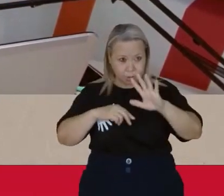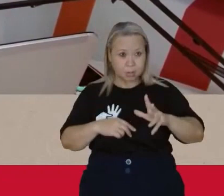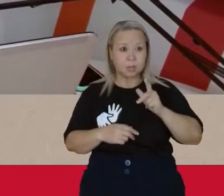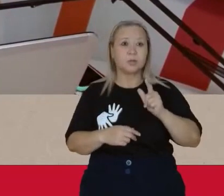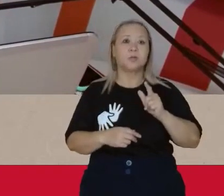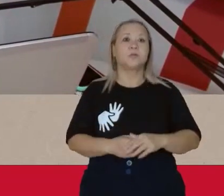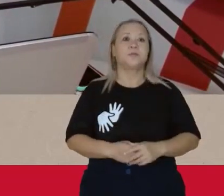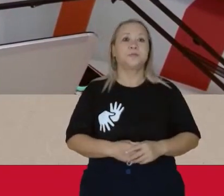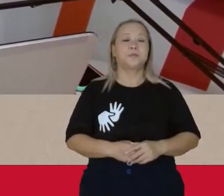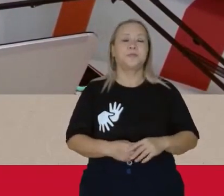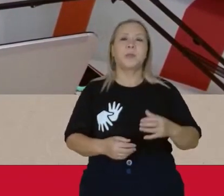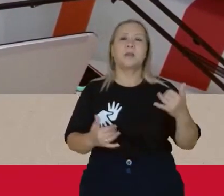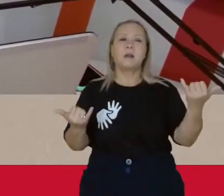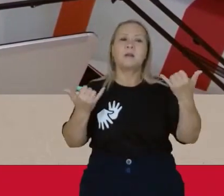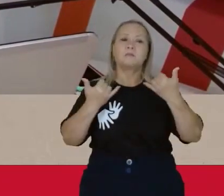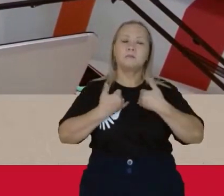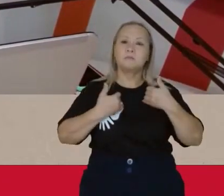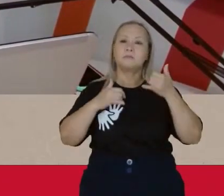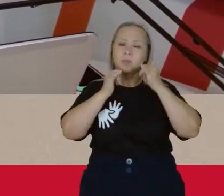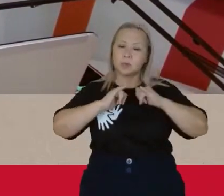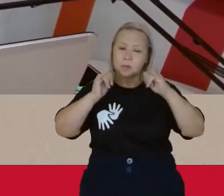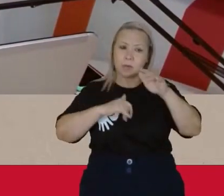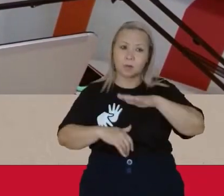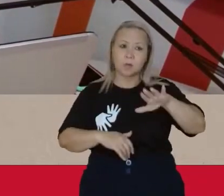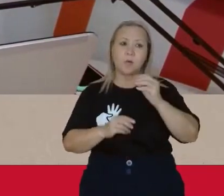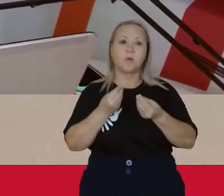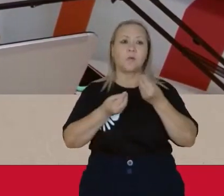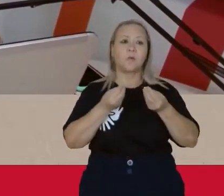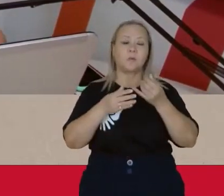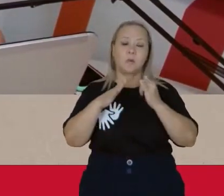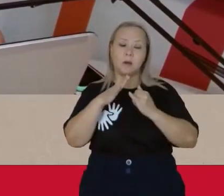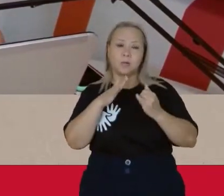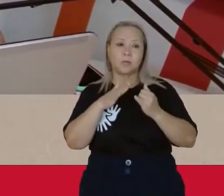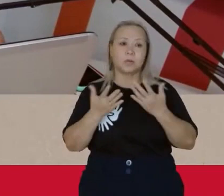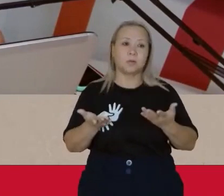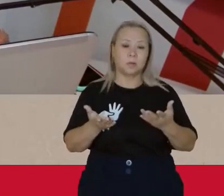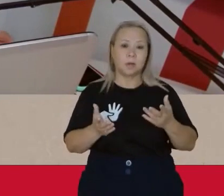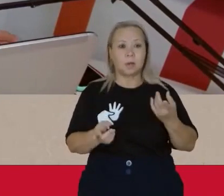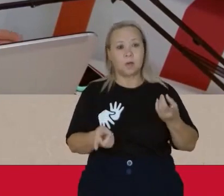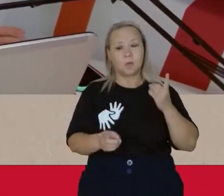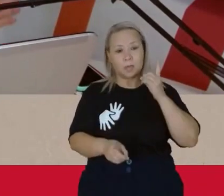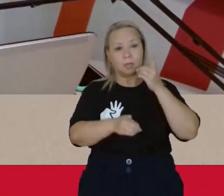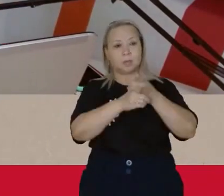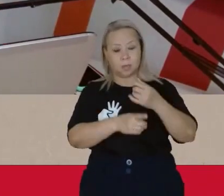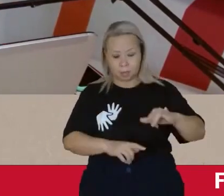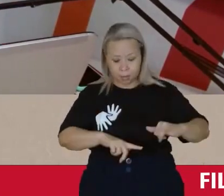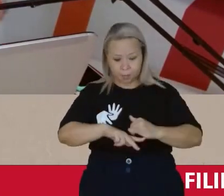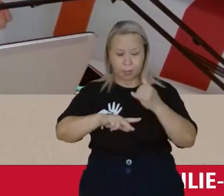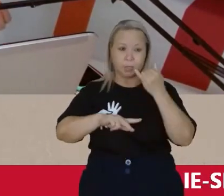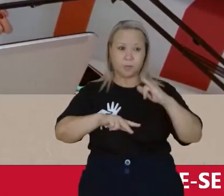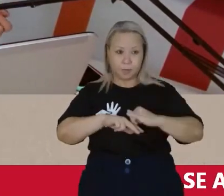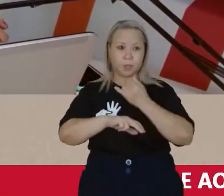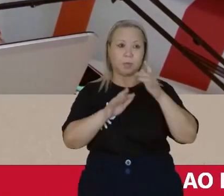um pouquinho como é que surgiu a entidade e quais são as ações pretendidas, né, tanto na assistência das vítimas e seus familiares, como